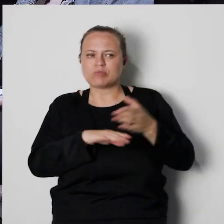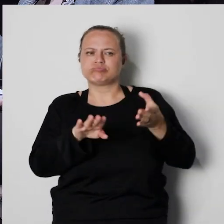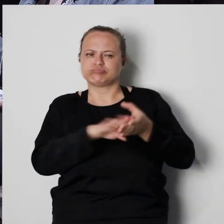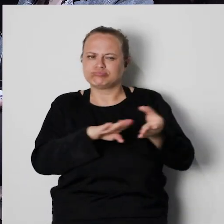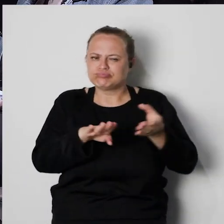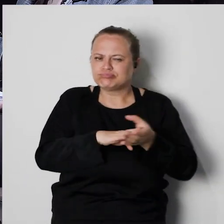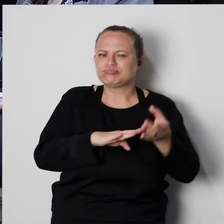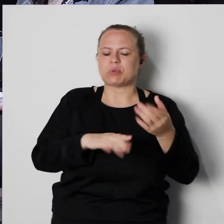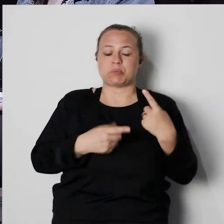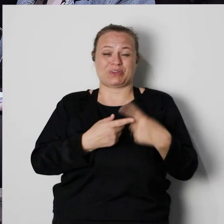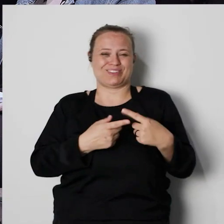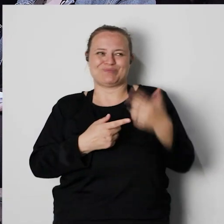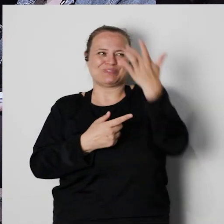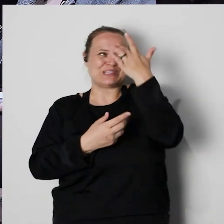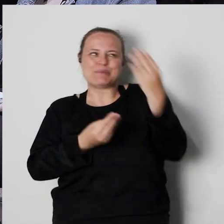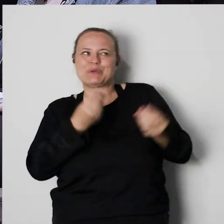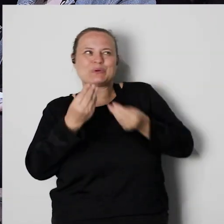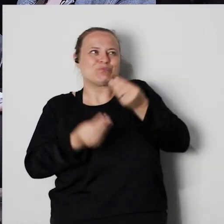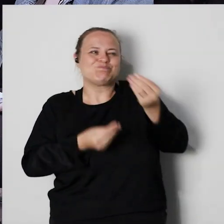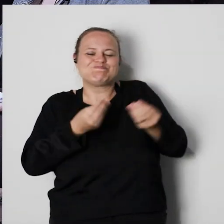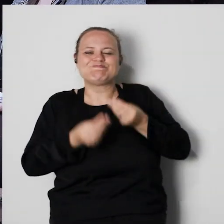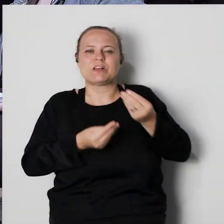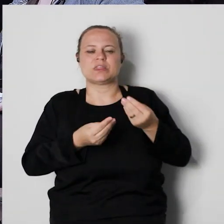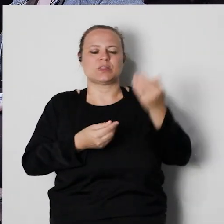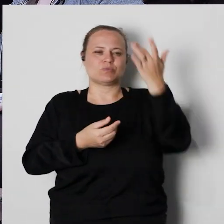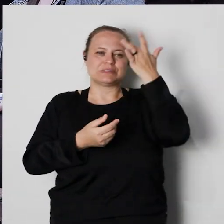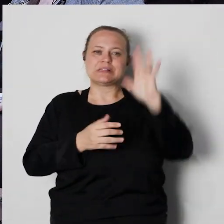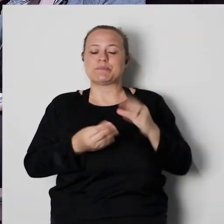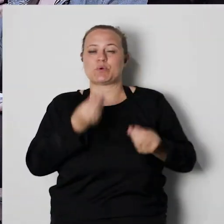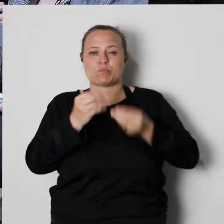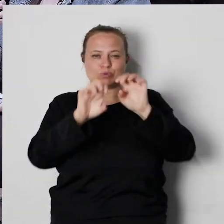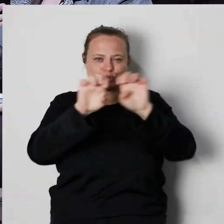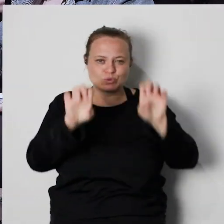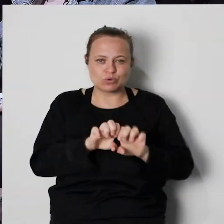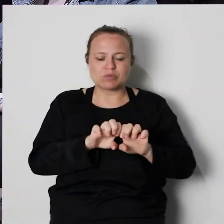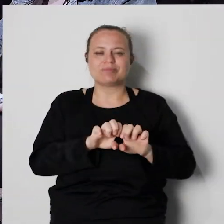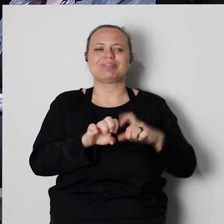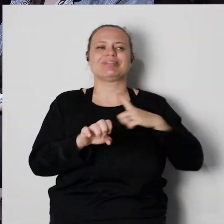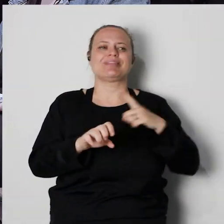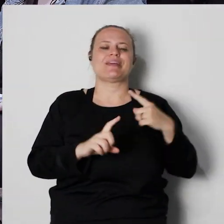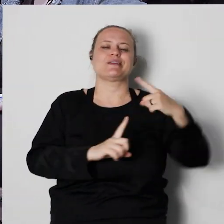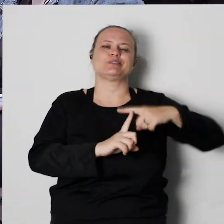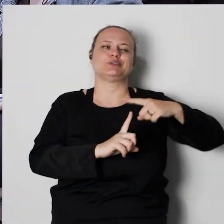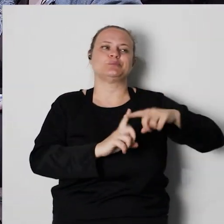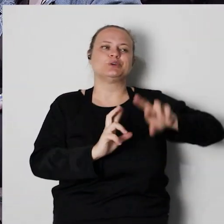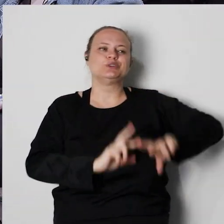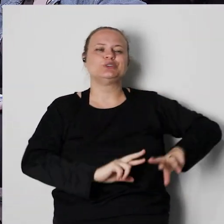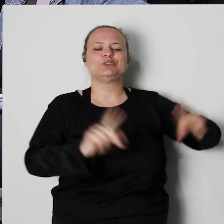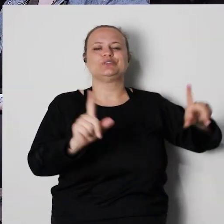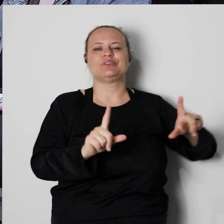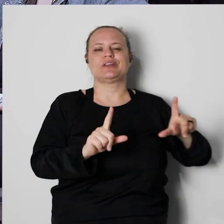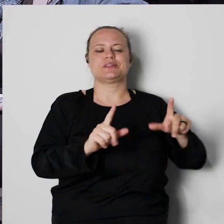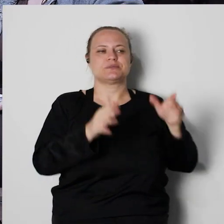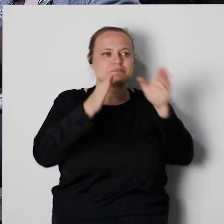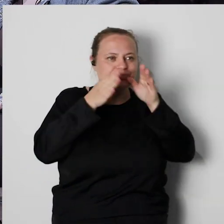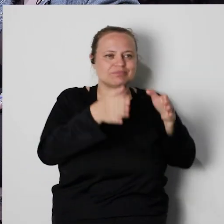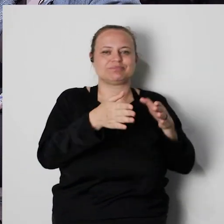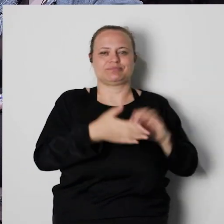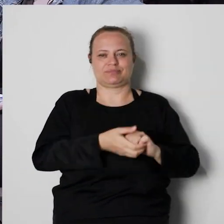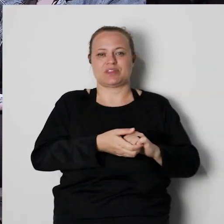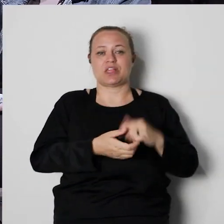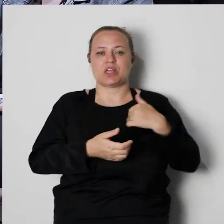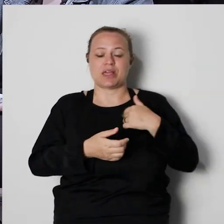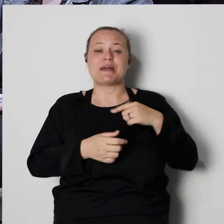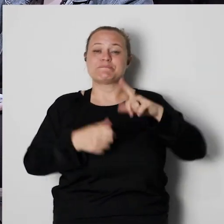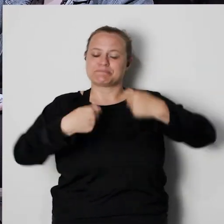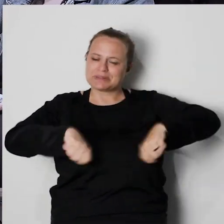serviços, diversas coisas. E na Audir eu percebi isso, as cidades que conseguiram acessar uma consultoria, porque